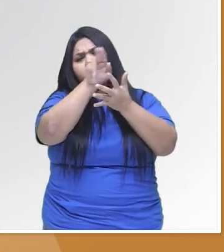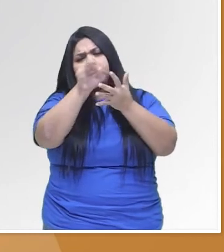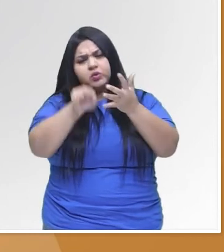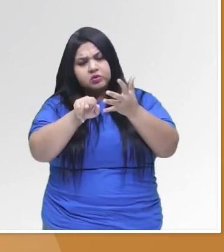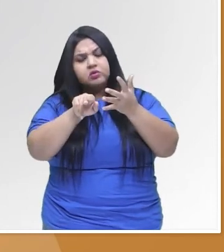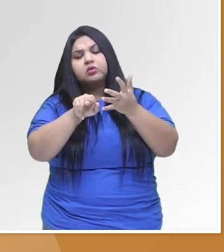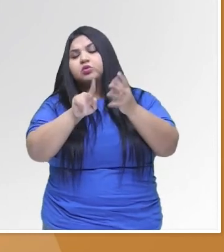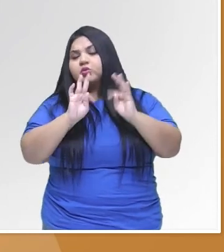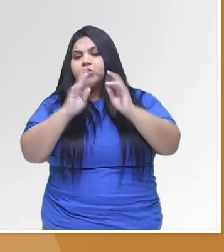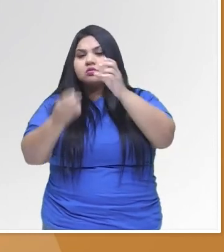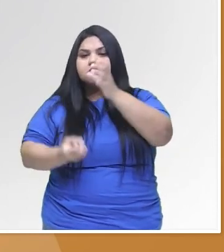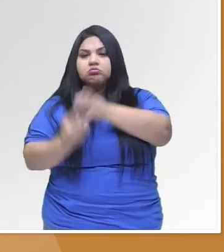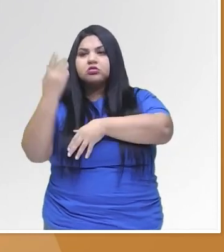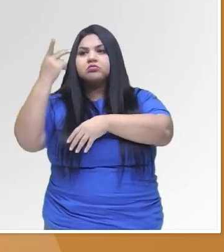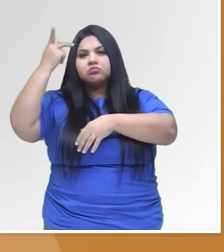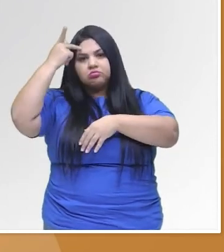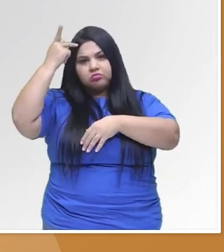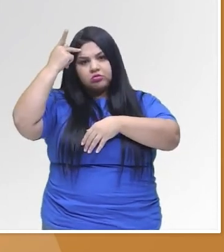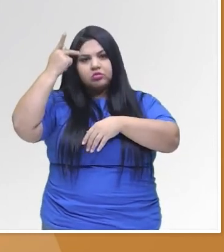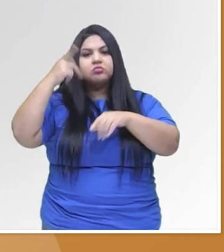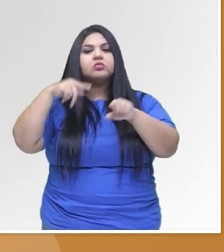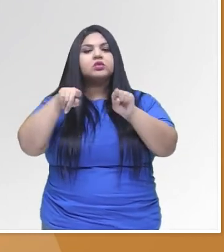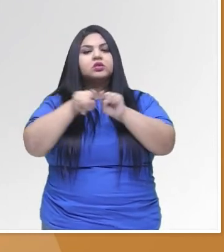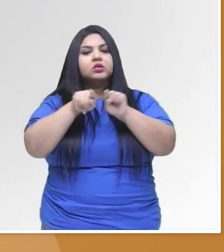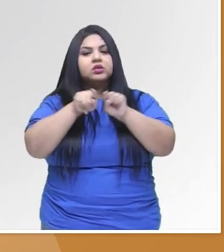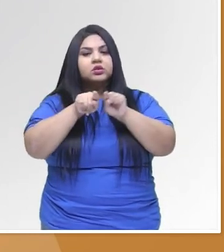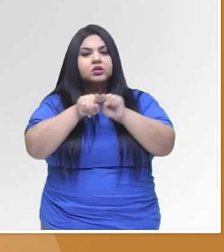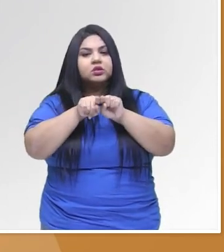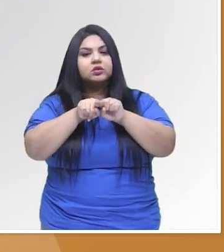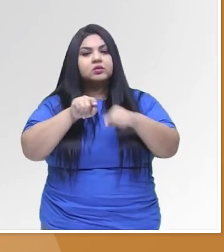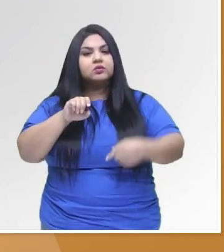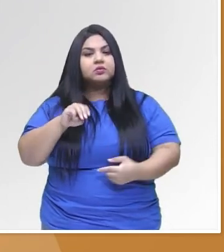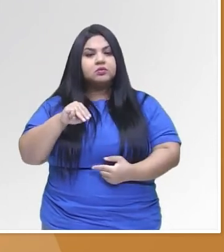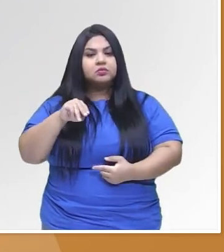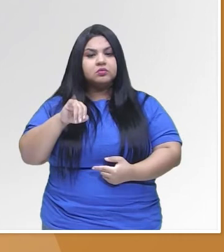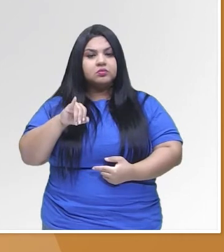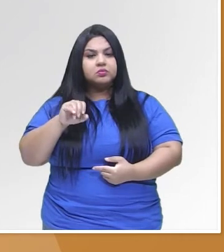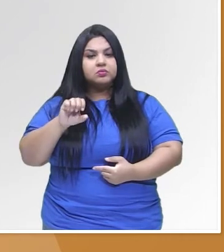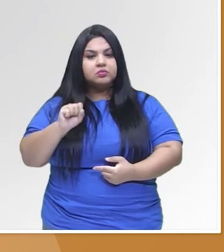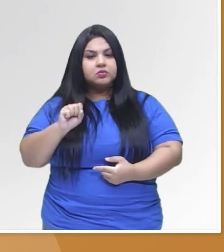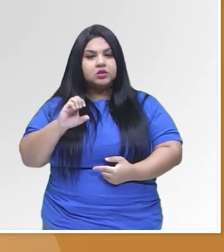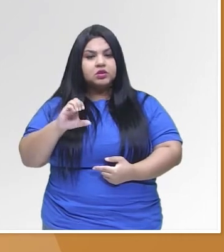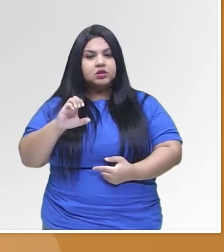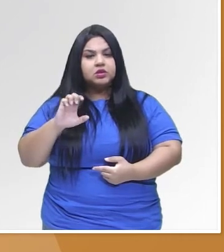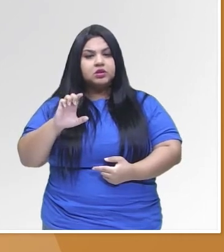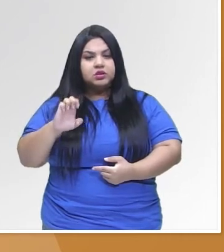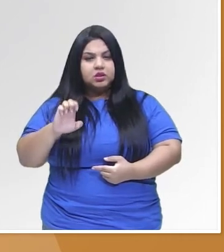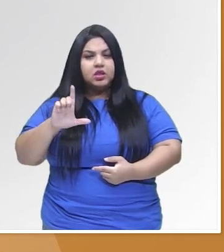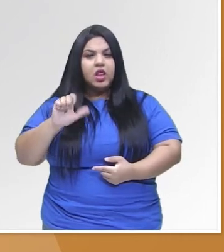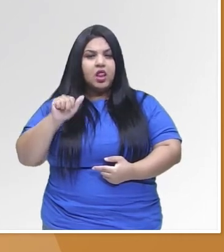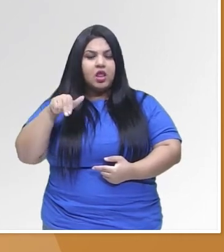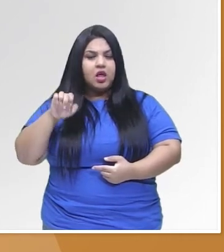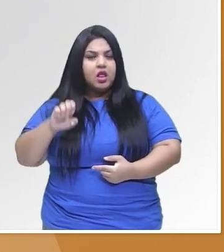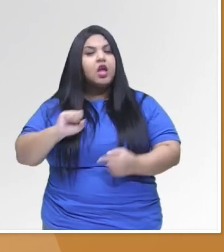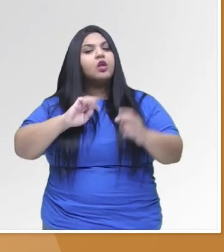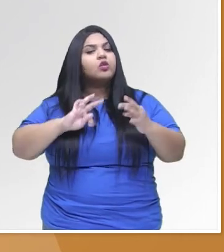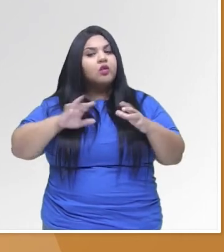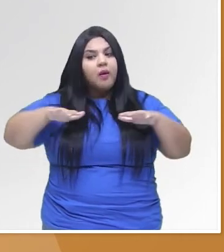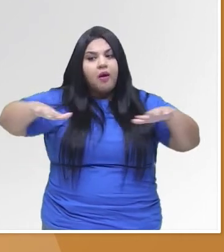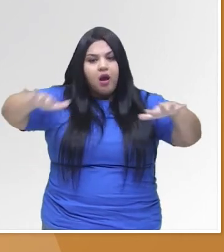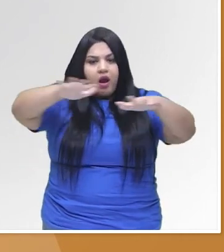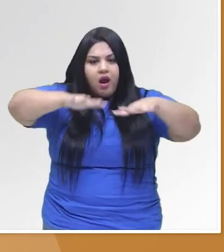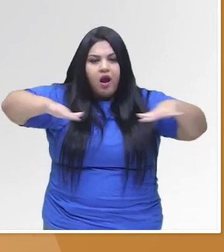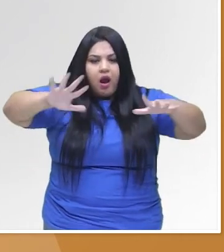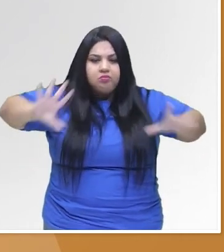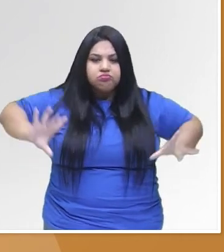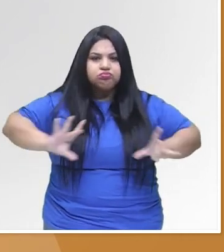região Centro-Sul, tá? E a atividade miscelânea, que é a mistura, né, diversos ramos da produção industrial, que